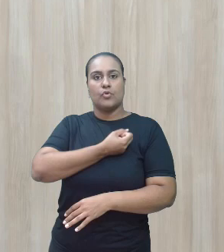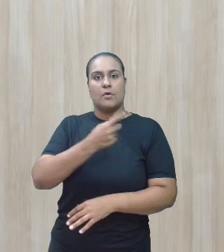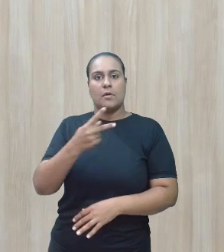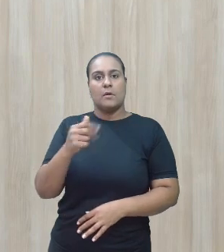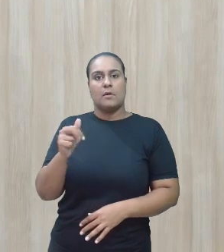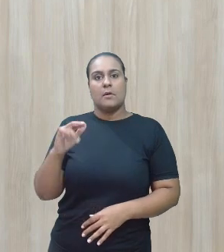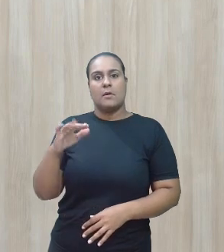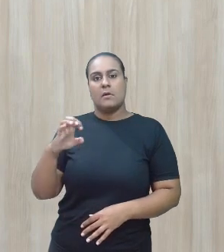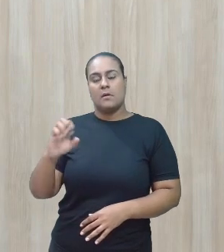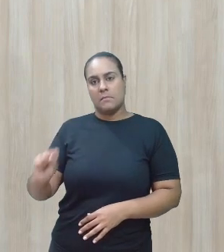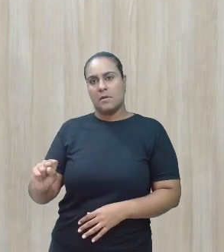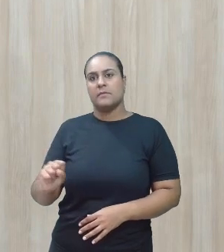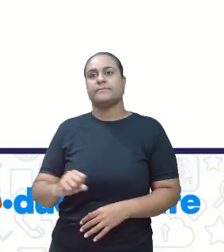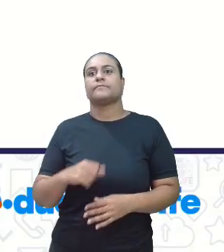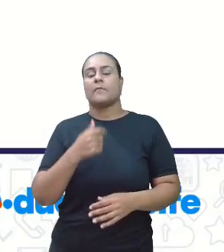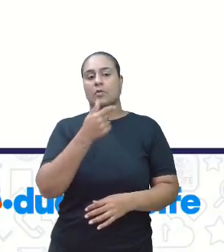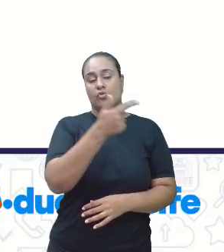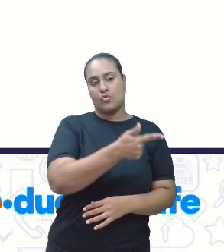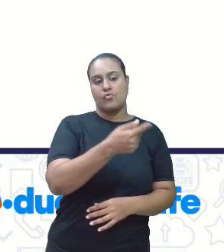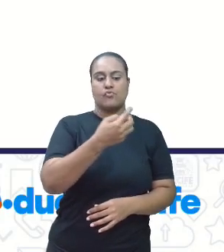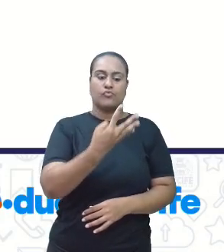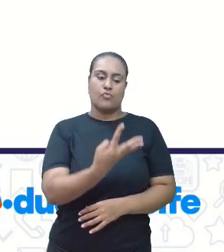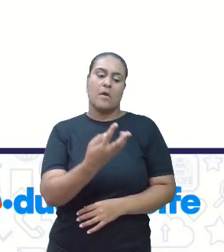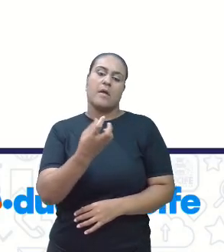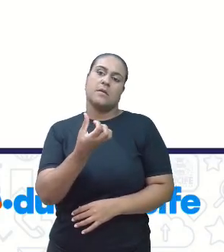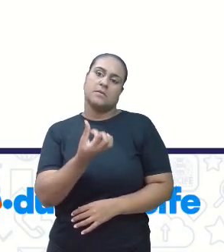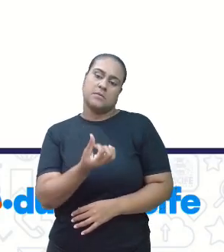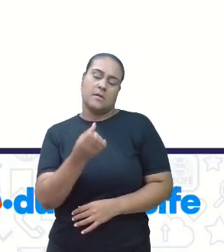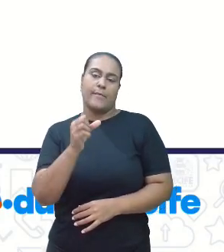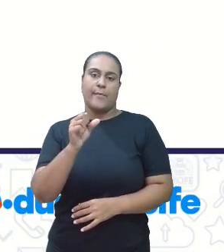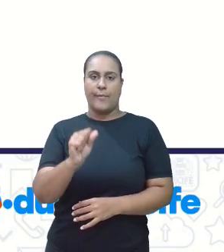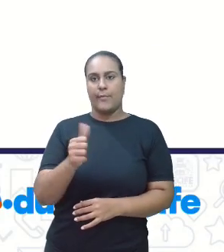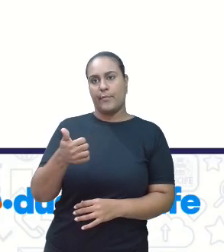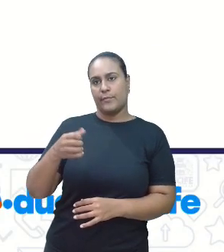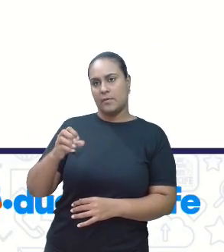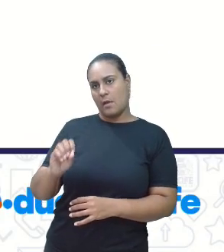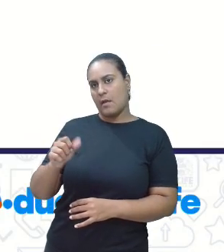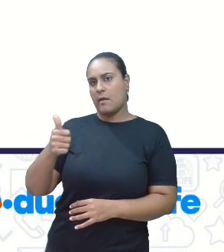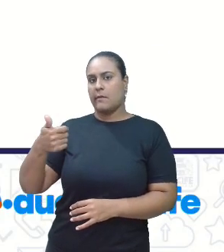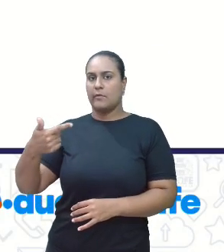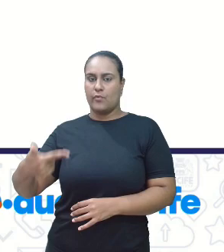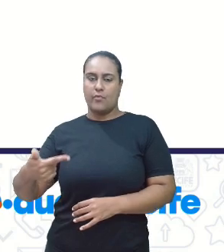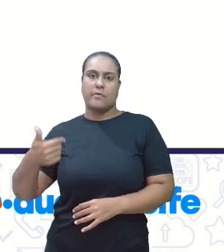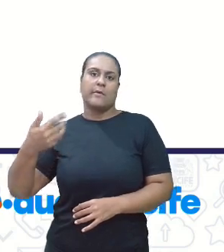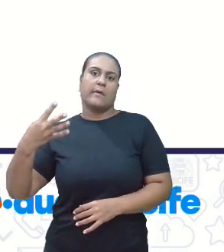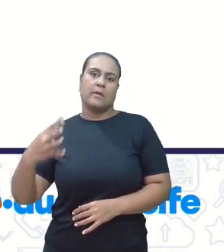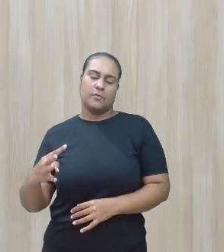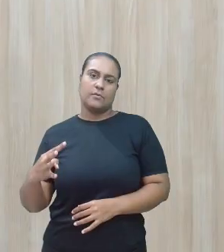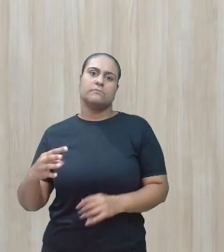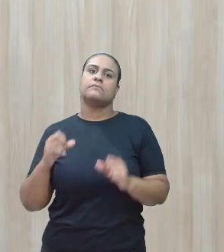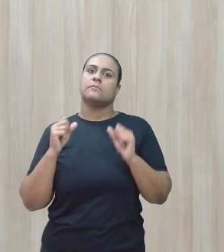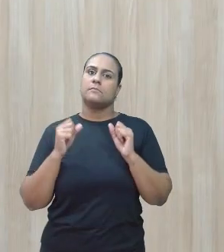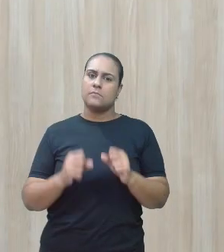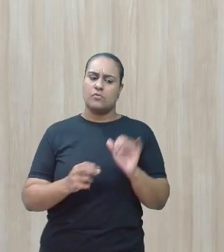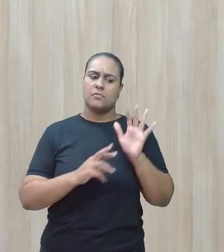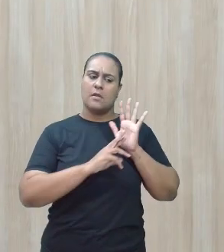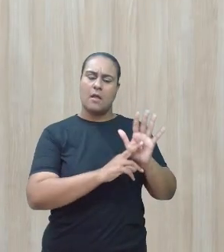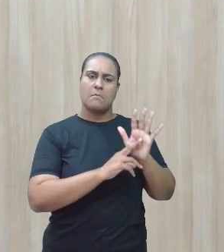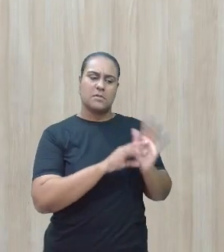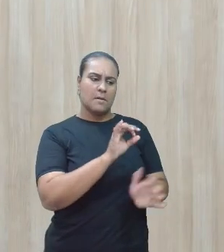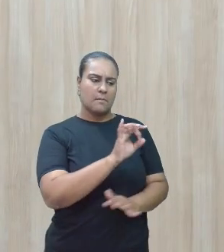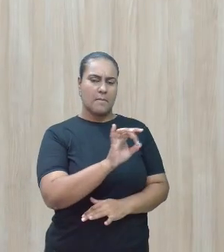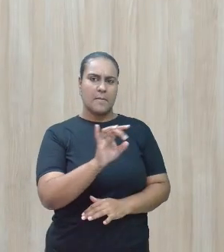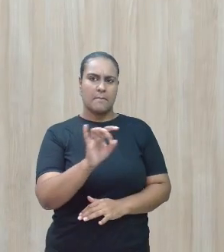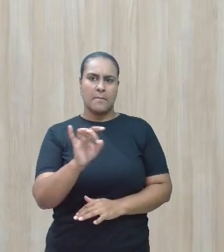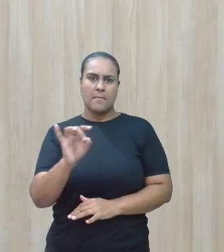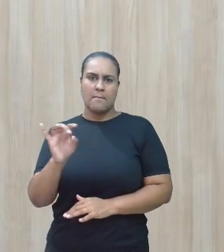posso representar, né? 2, 4, 6, 8, 10, 12, 14, eu posso sair representando.